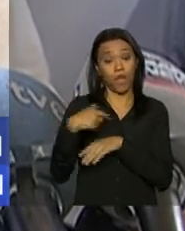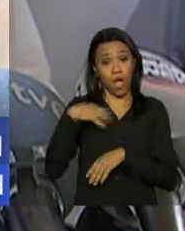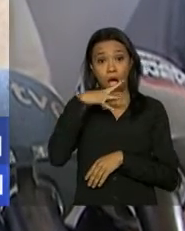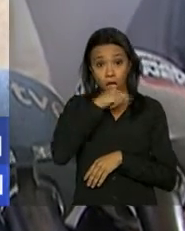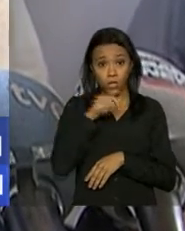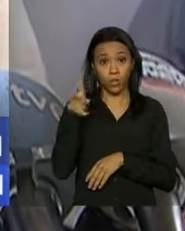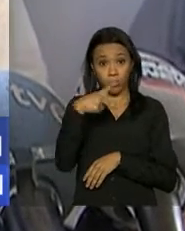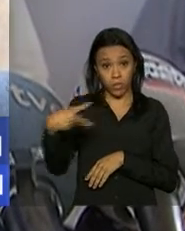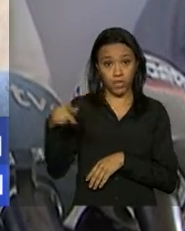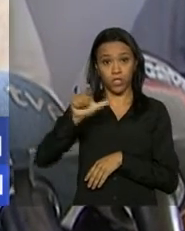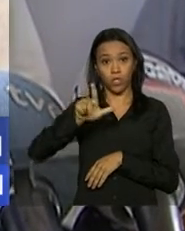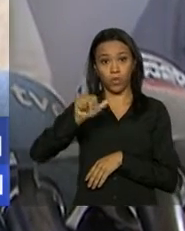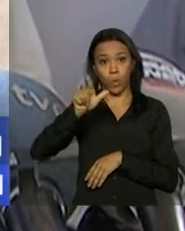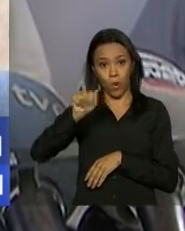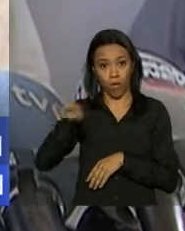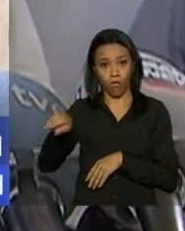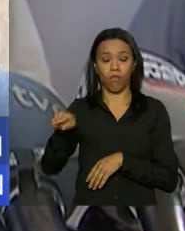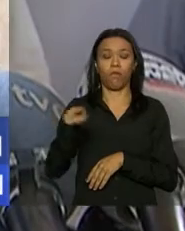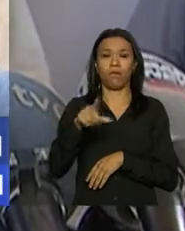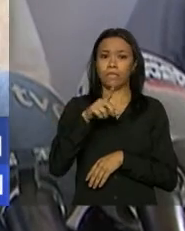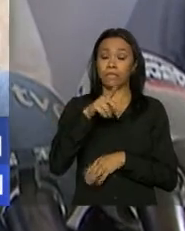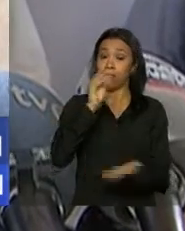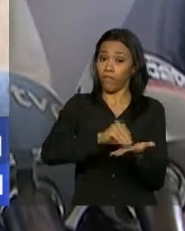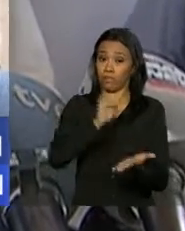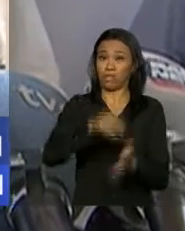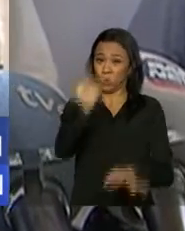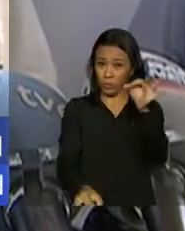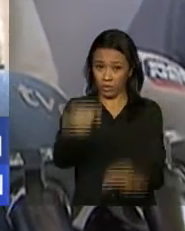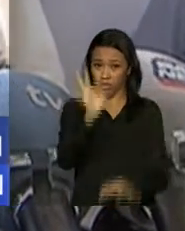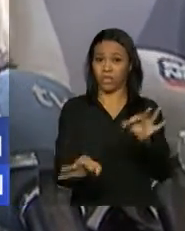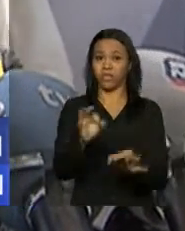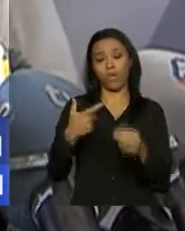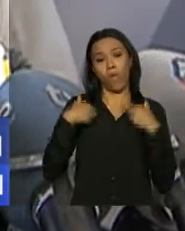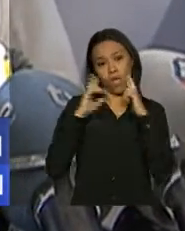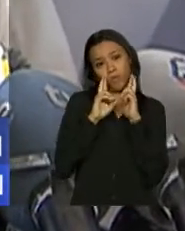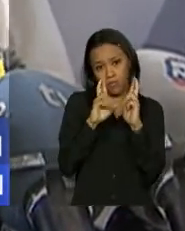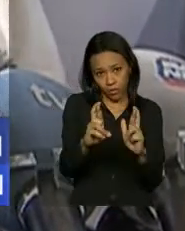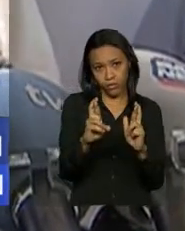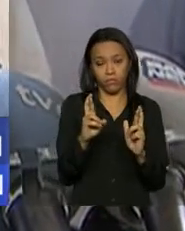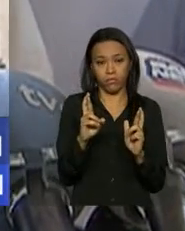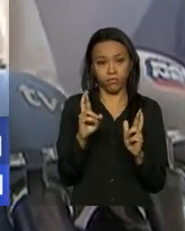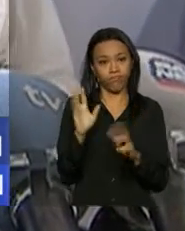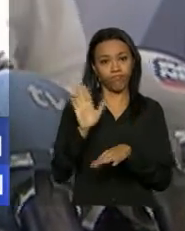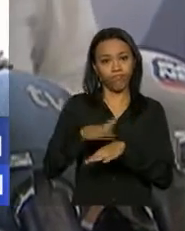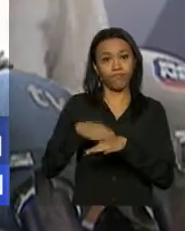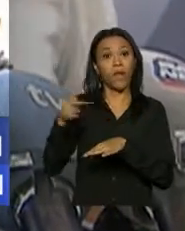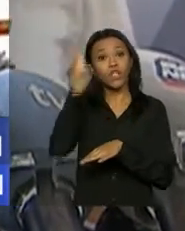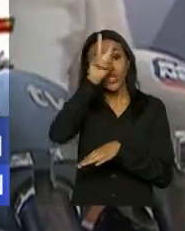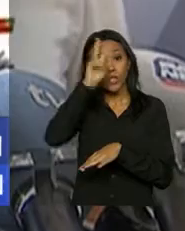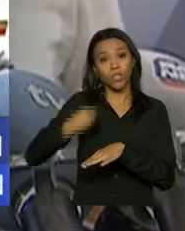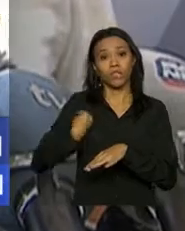presidente Lula está sendo objeto de uma grande injustiça. Respeito muito a história do presidente